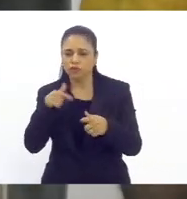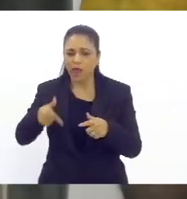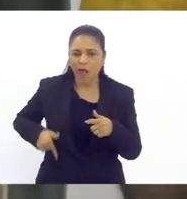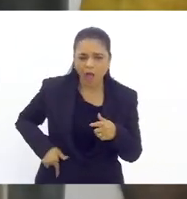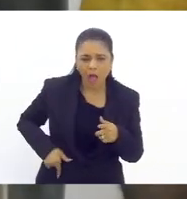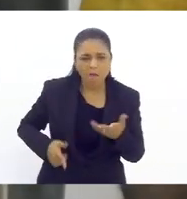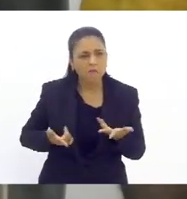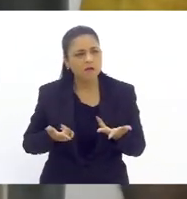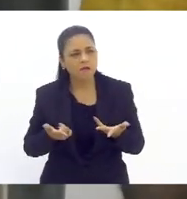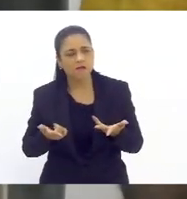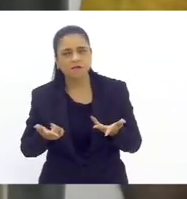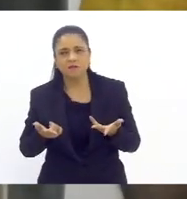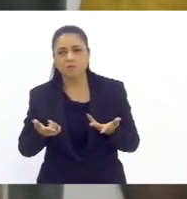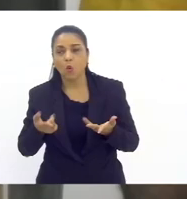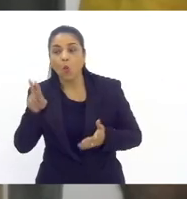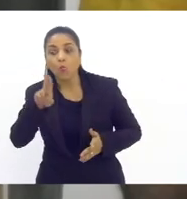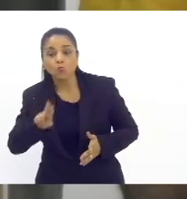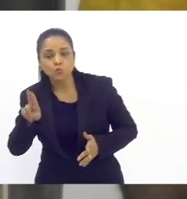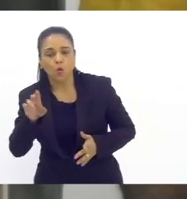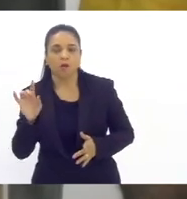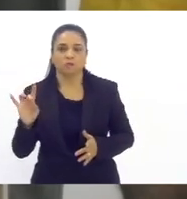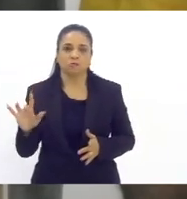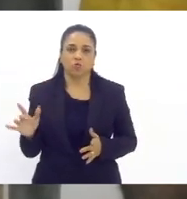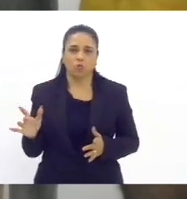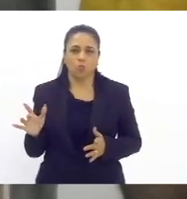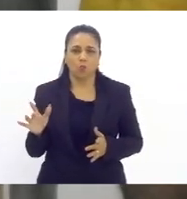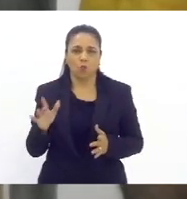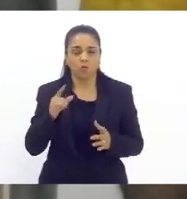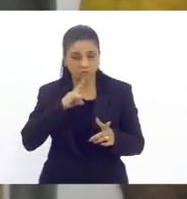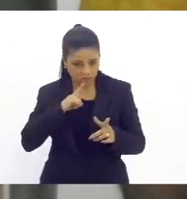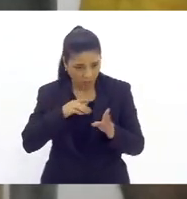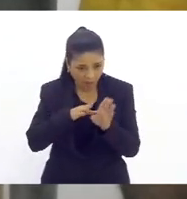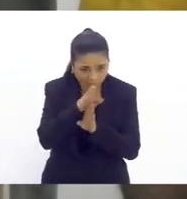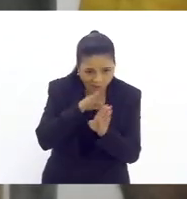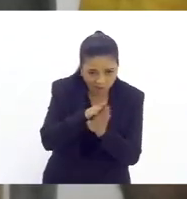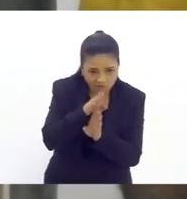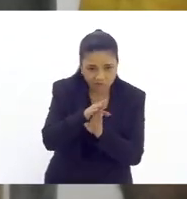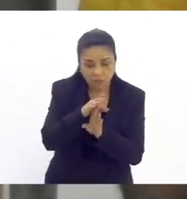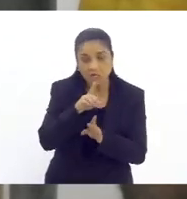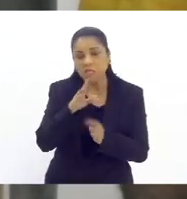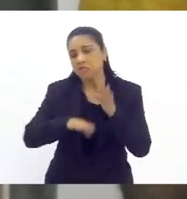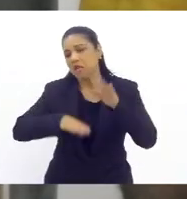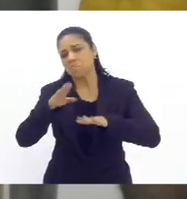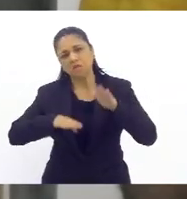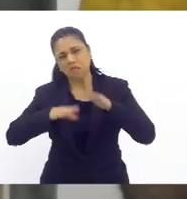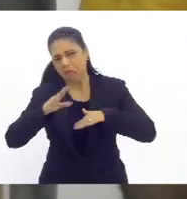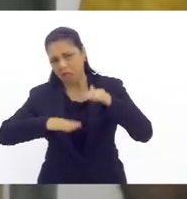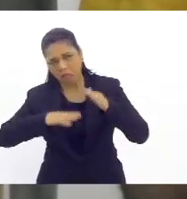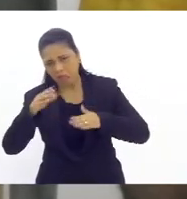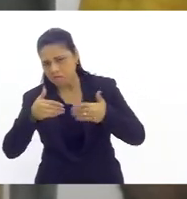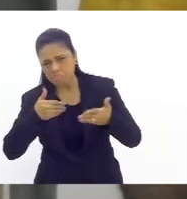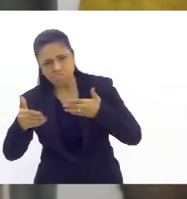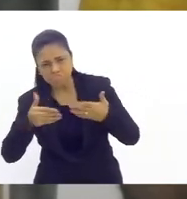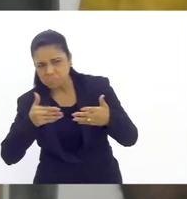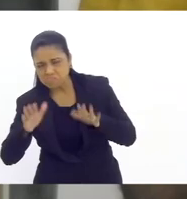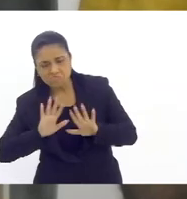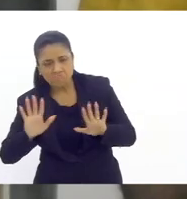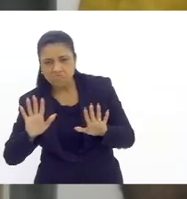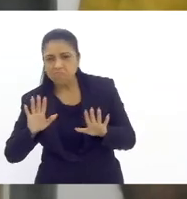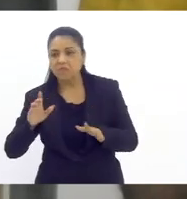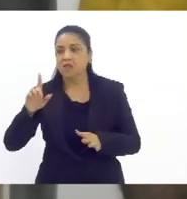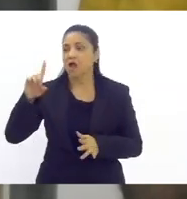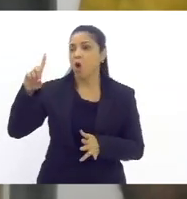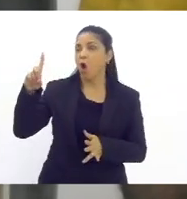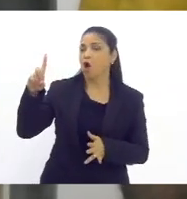ou seja algo que Independente de tá no Rock in Rio ou não Tá de tá num bairro ou não tá